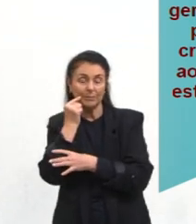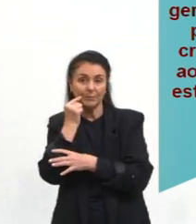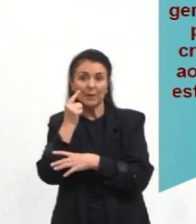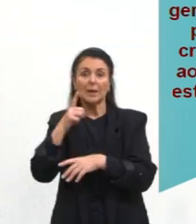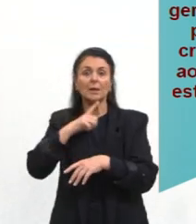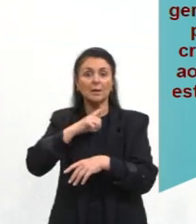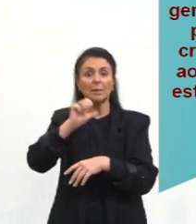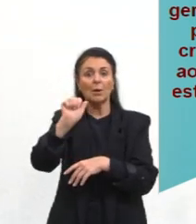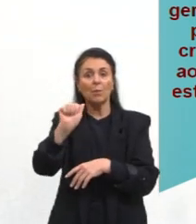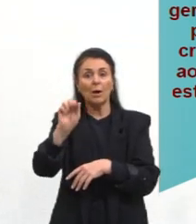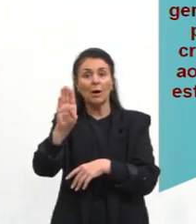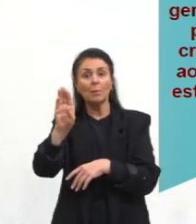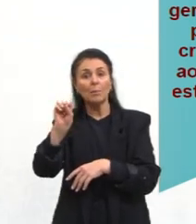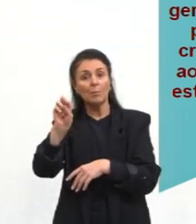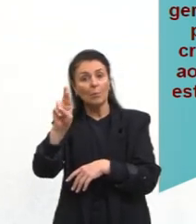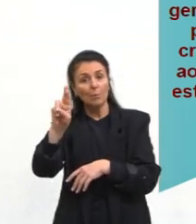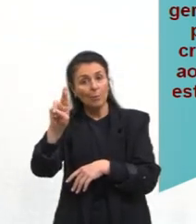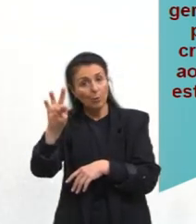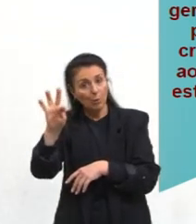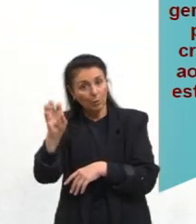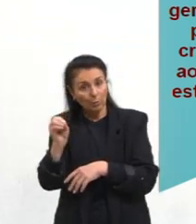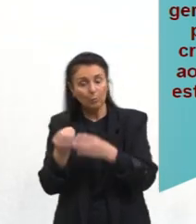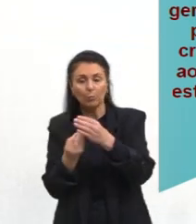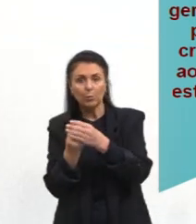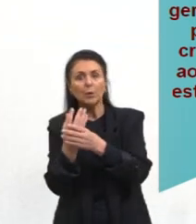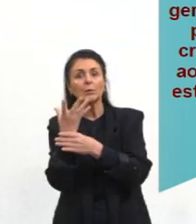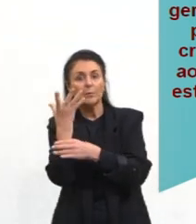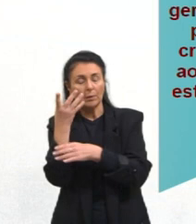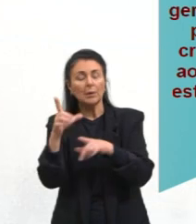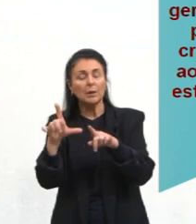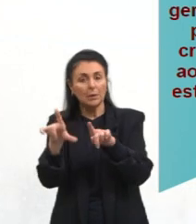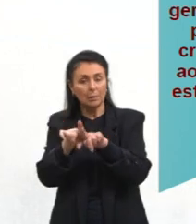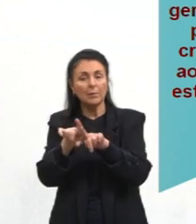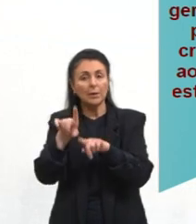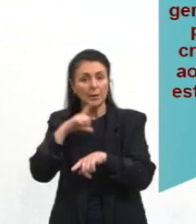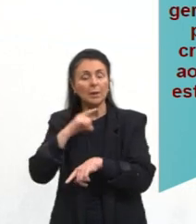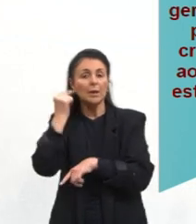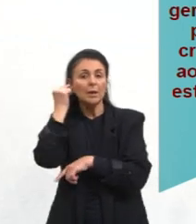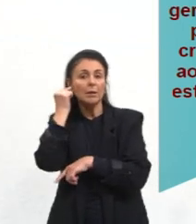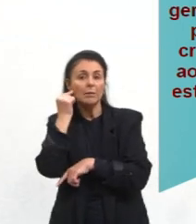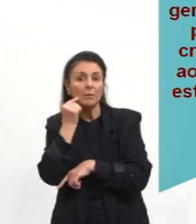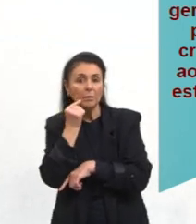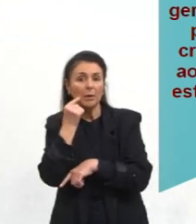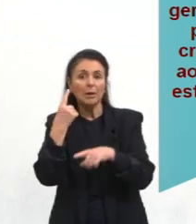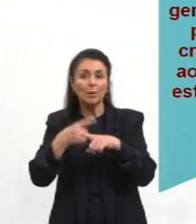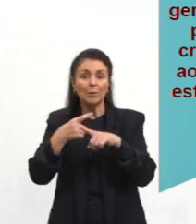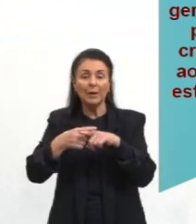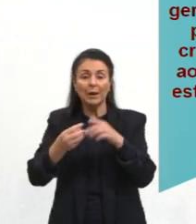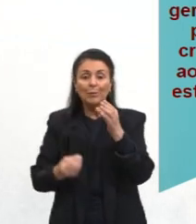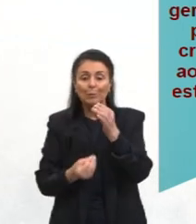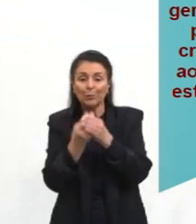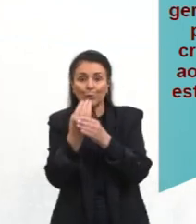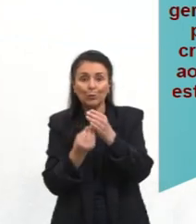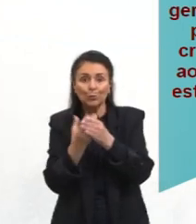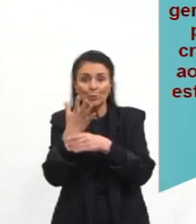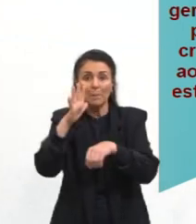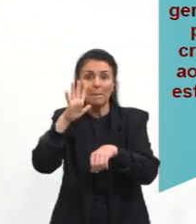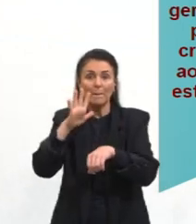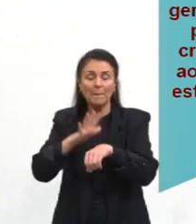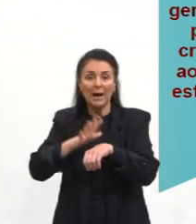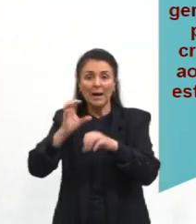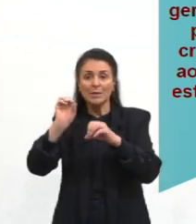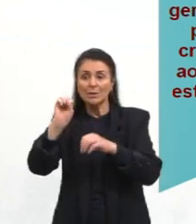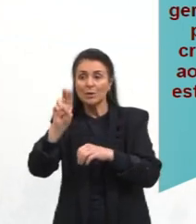né é o também é feito pela planta feminina né porque ela produz mais óvulos do que sementes